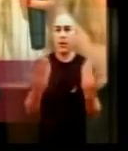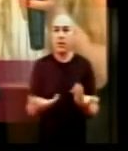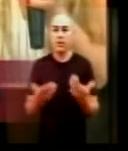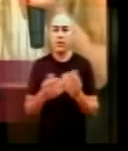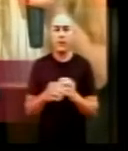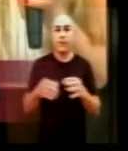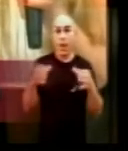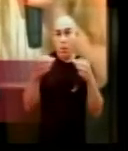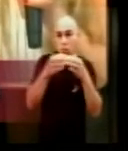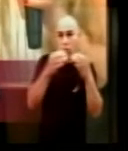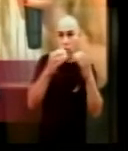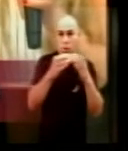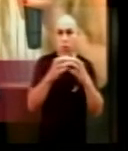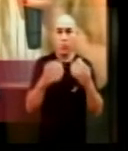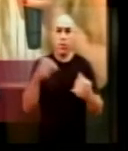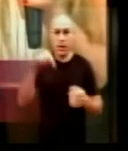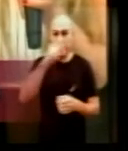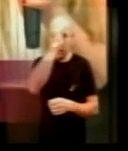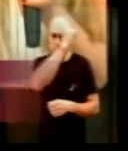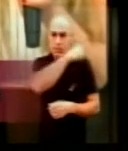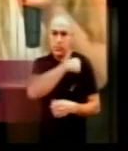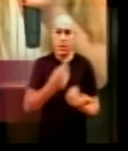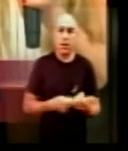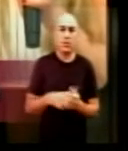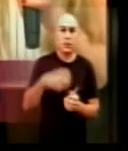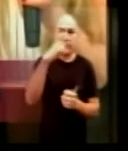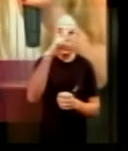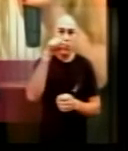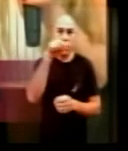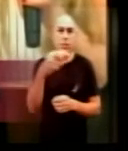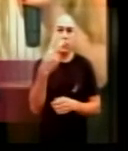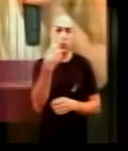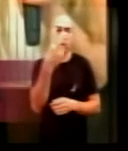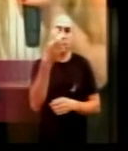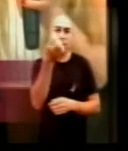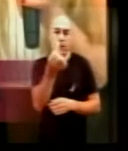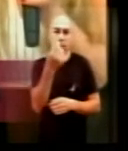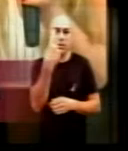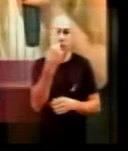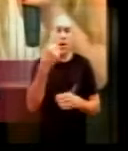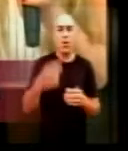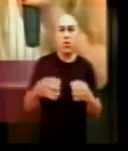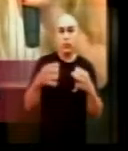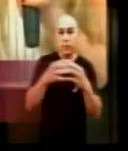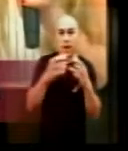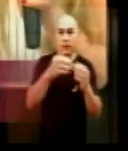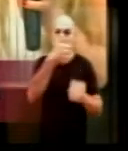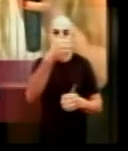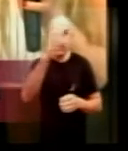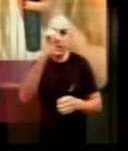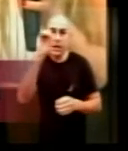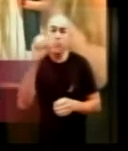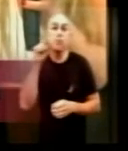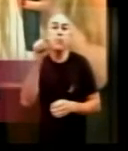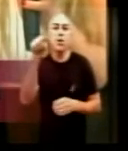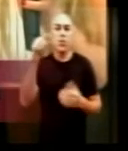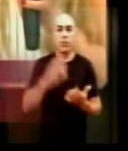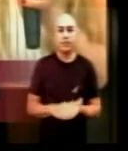coeficiente de incidência aqui do município dessa doença está em 5.261 casos para cada 100 mil